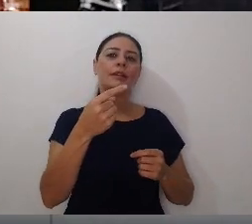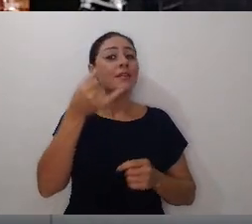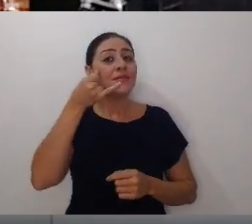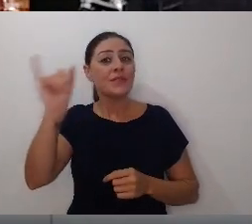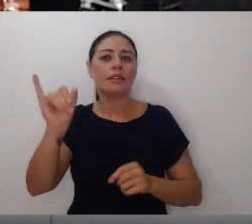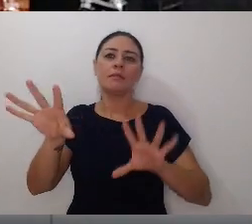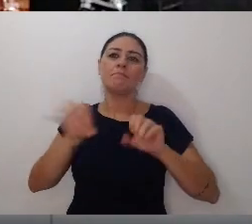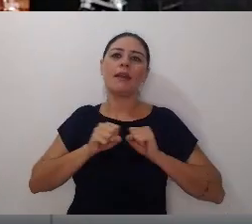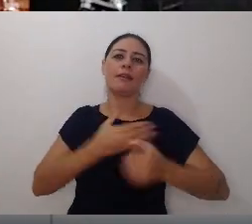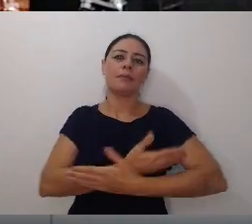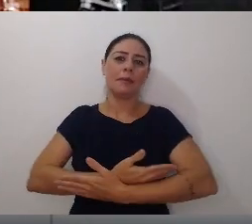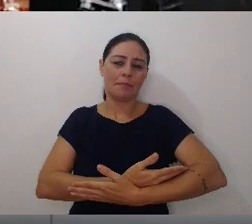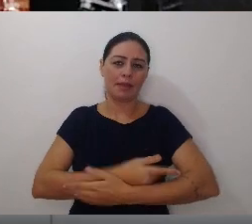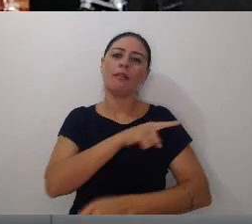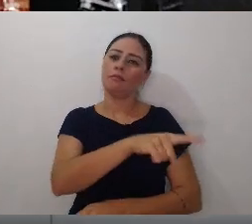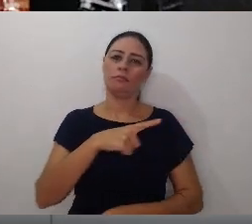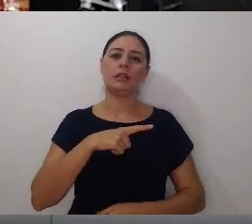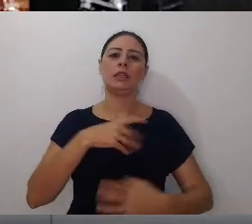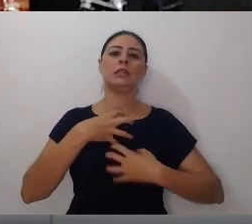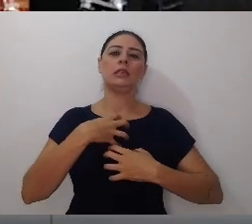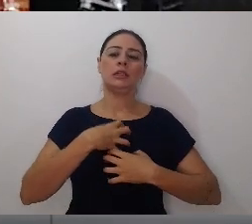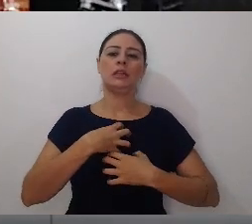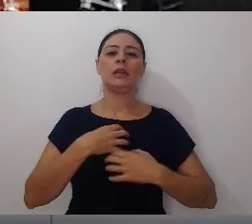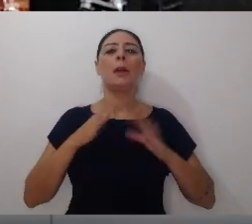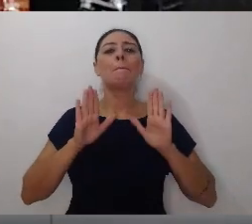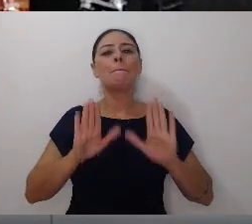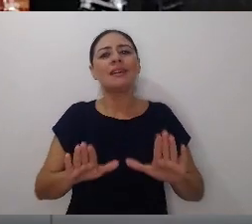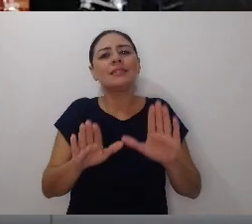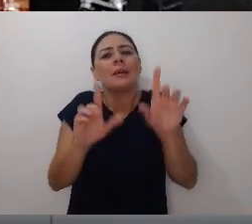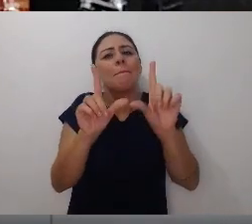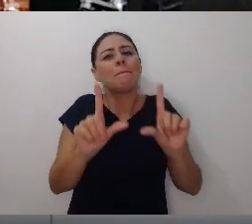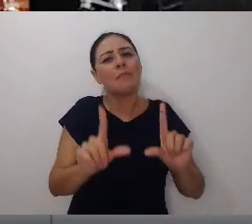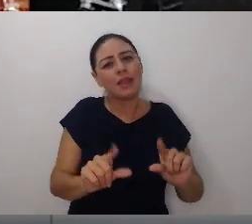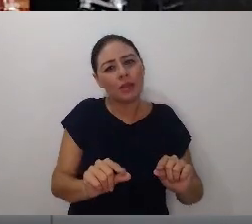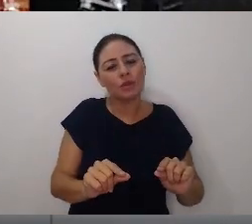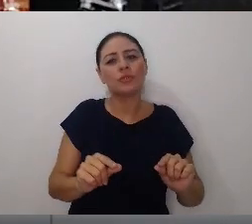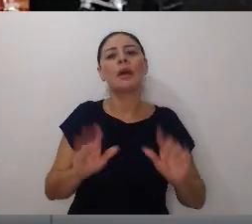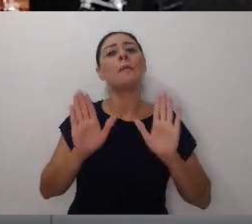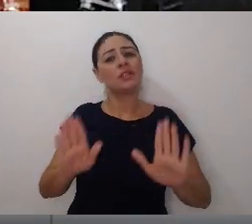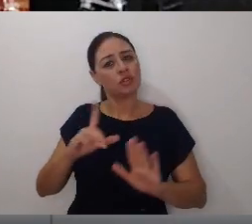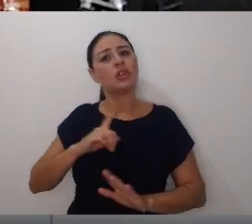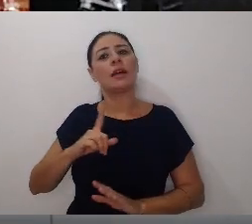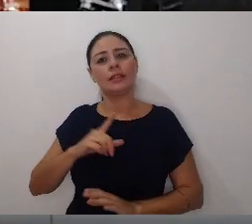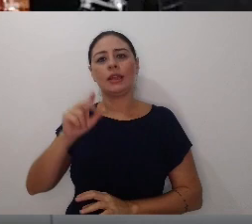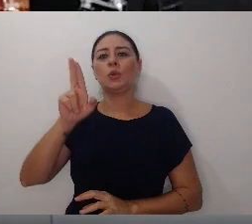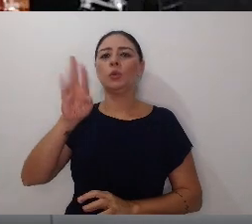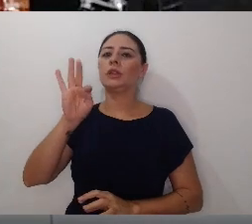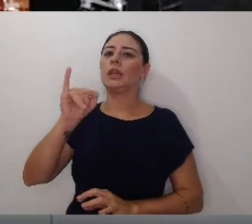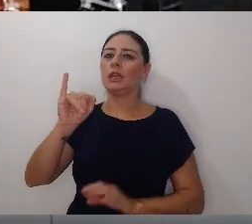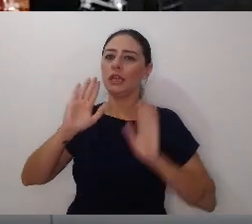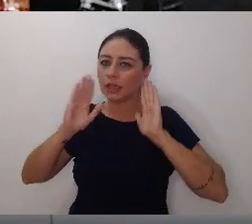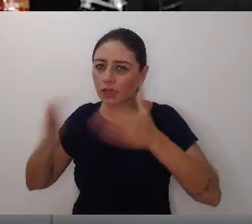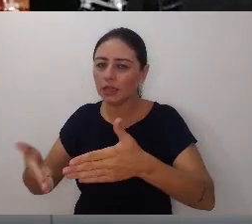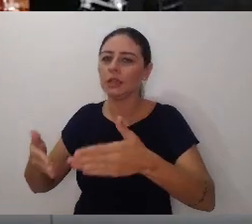de você guardar aquela criança de pegar? Ela vai ter sintomas, mas poucos vão para UTI, mas já